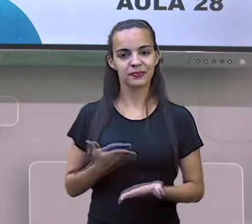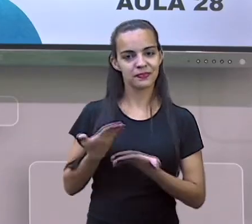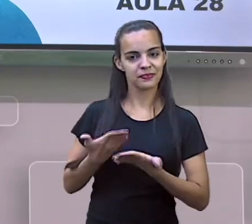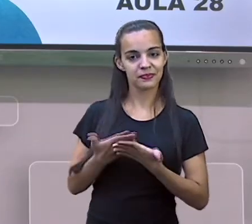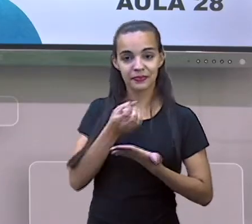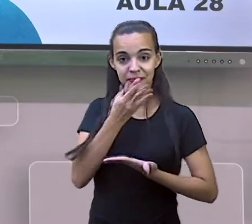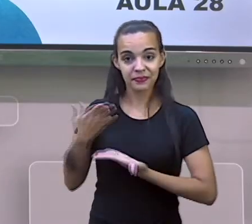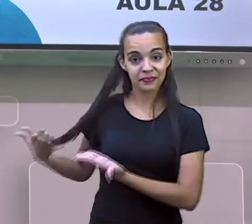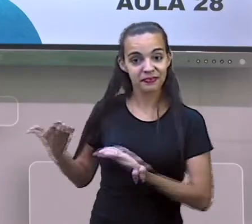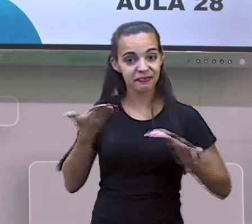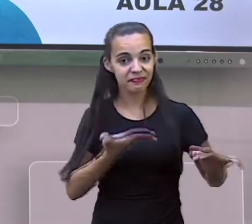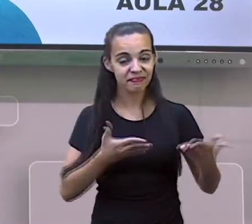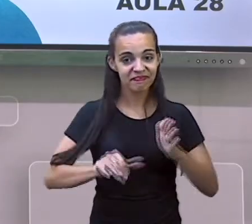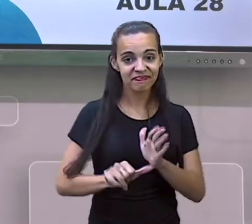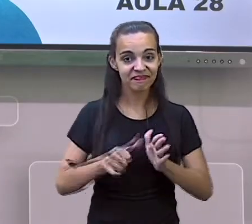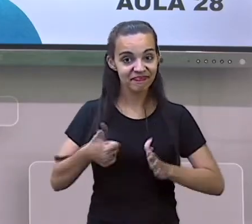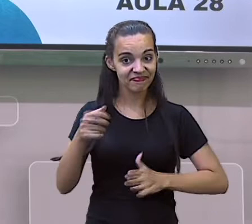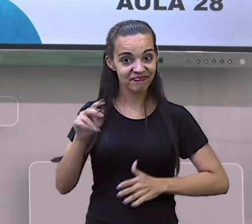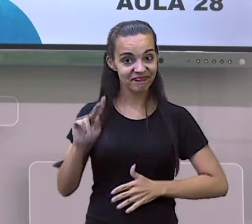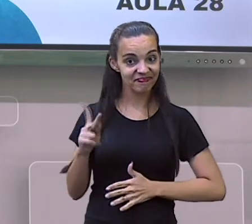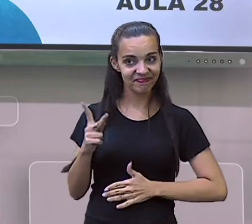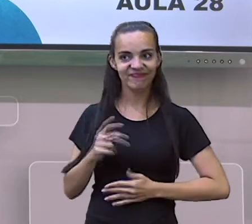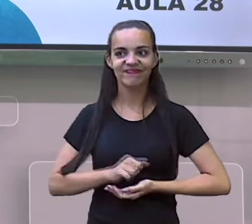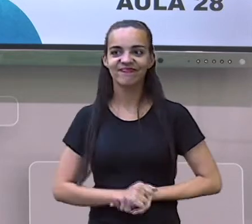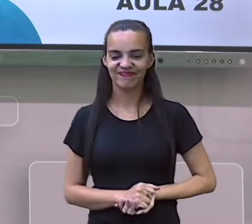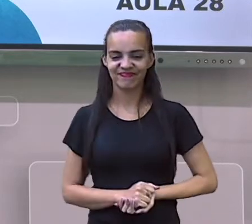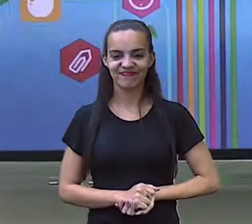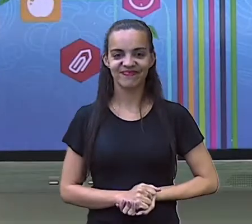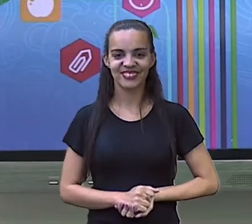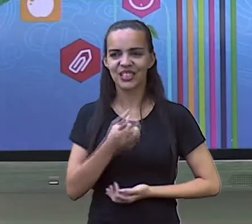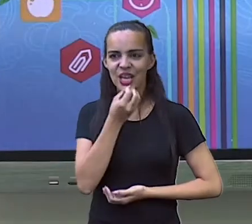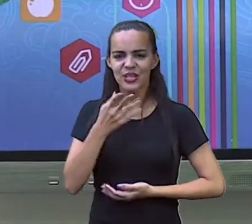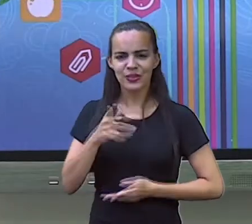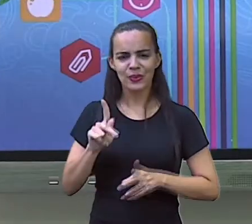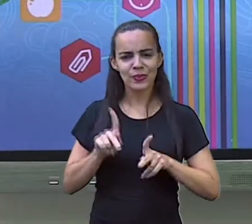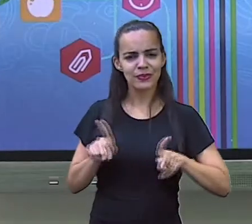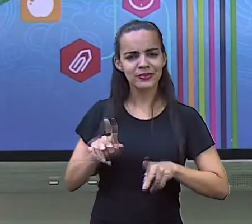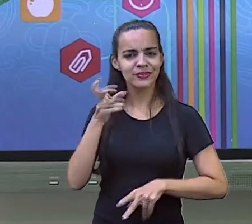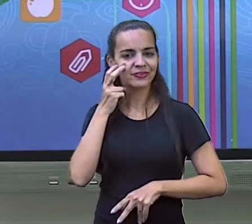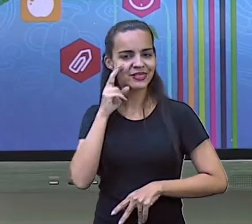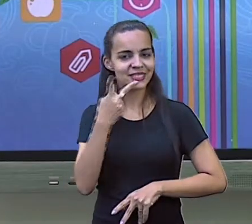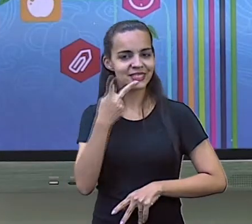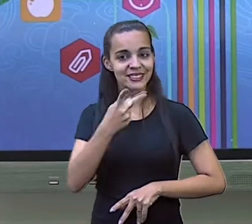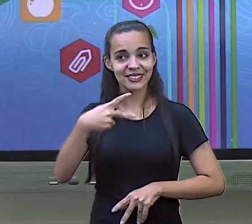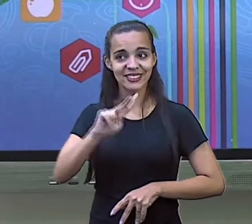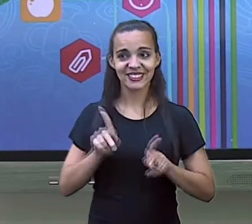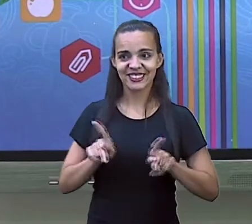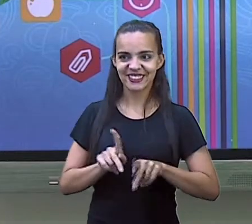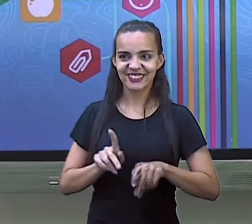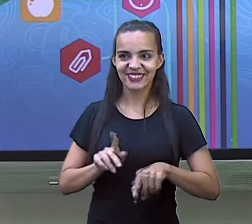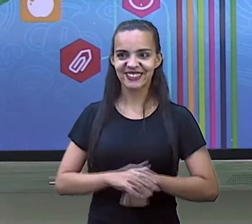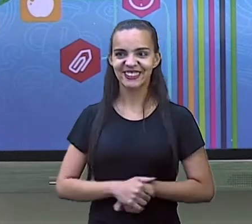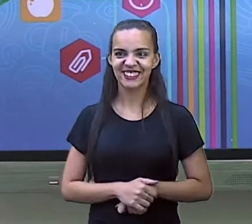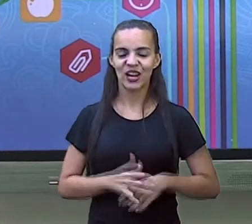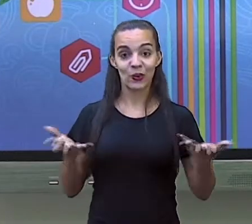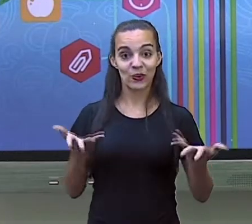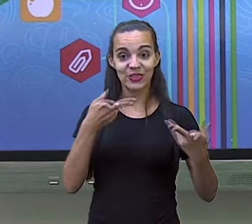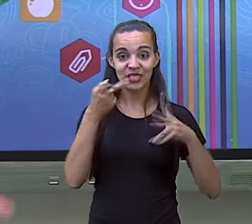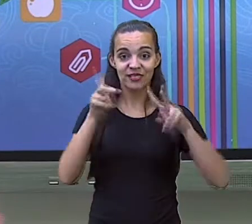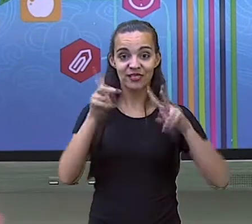Estudantes, bem-vindos a mais uma aula de História. Sou Jorge Joelito, seu professor. Vamos falar